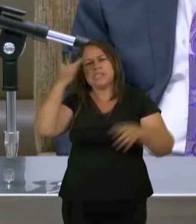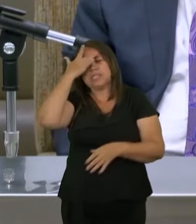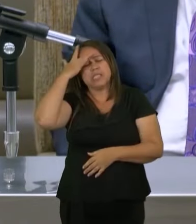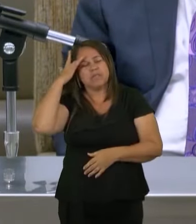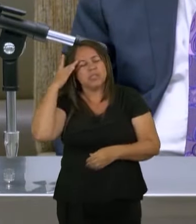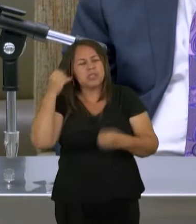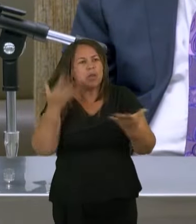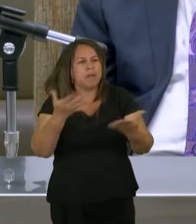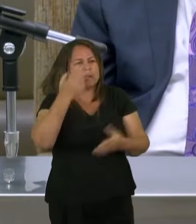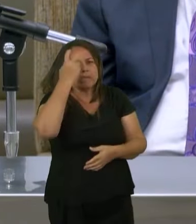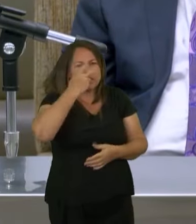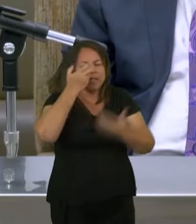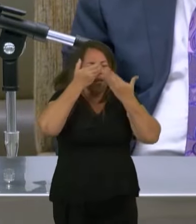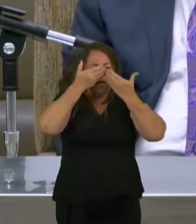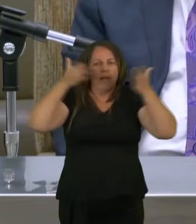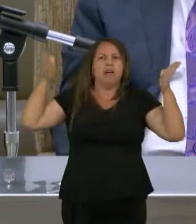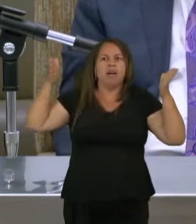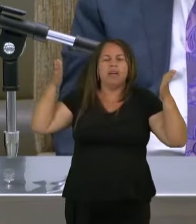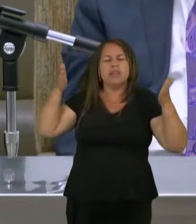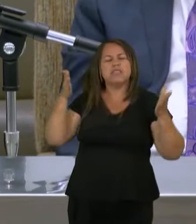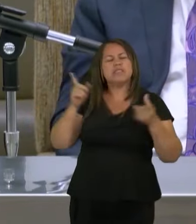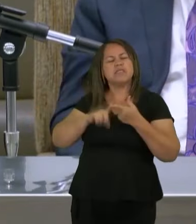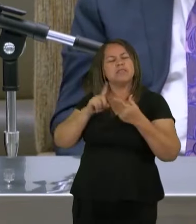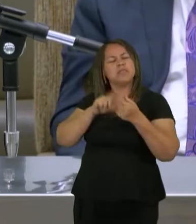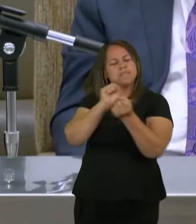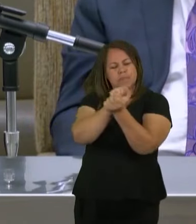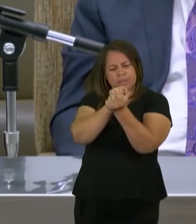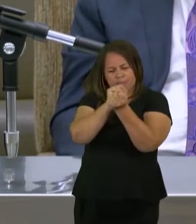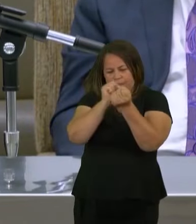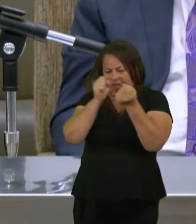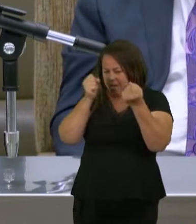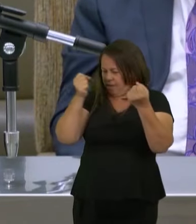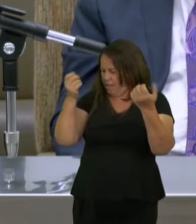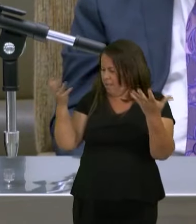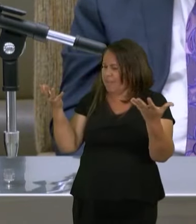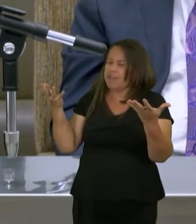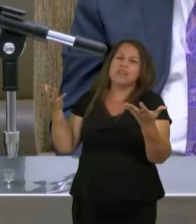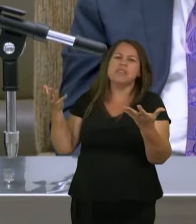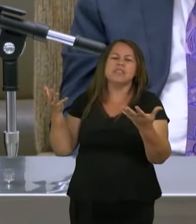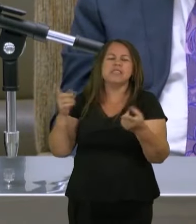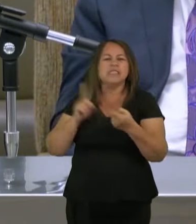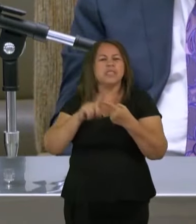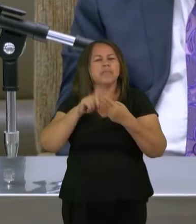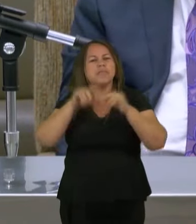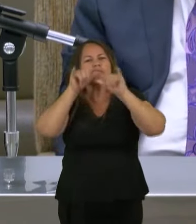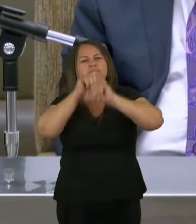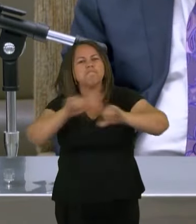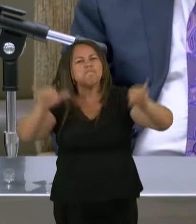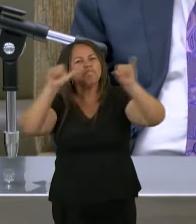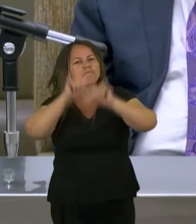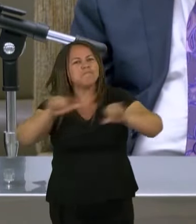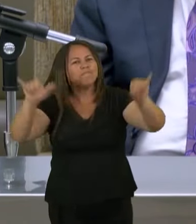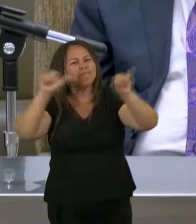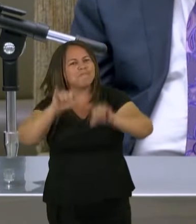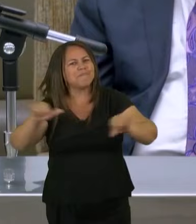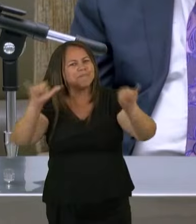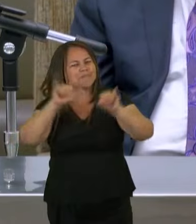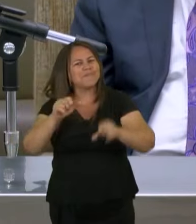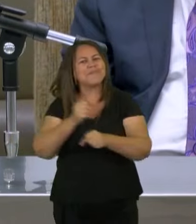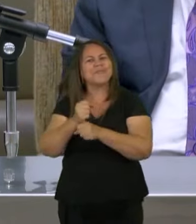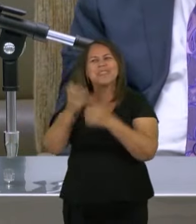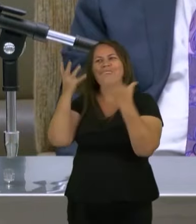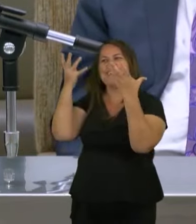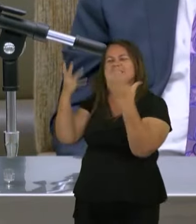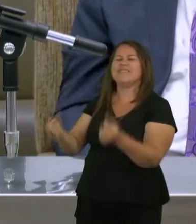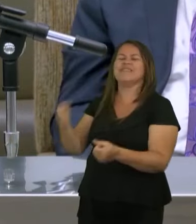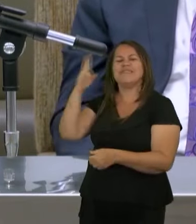dar vista aos cegos, e pôr em liberdade os oprimidos, e anunciar o ano aceitável